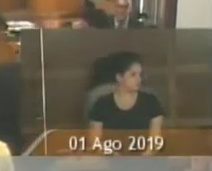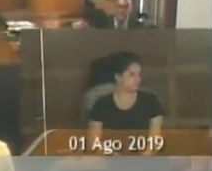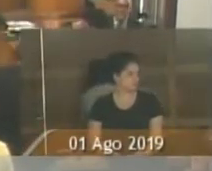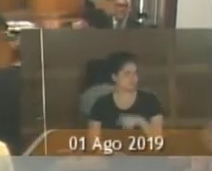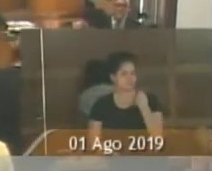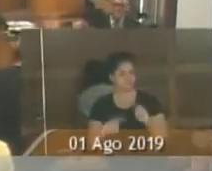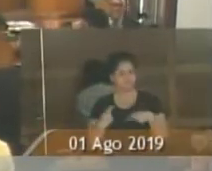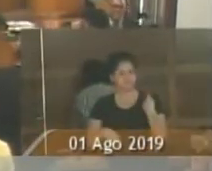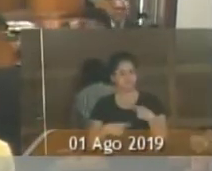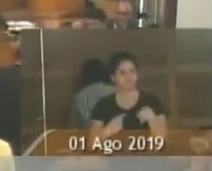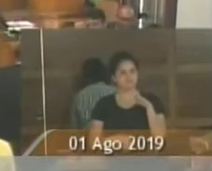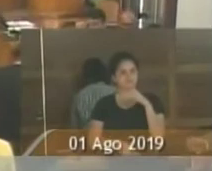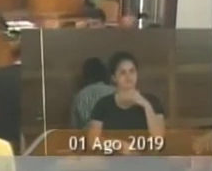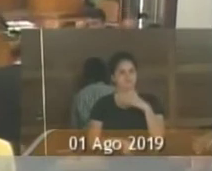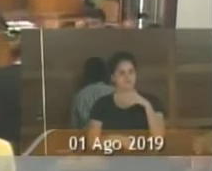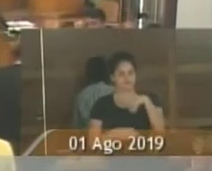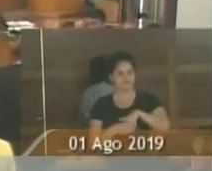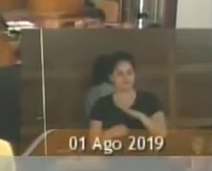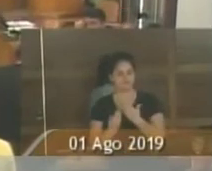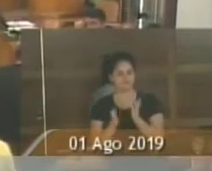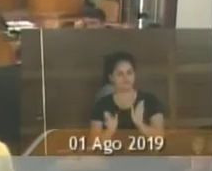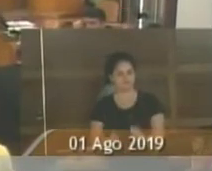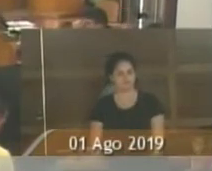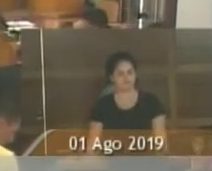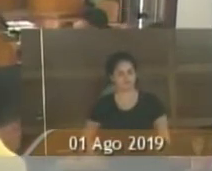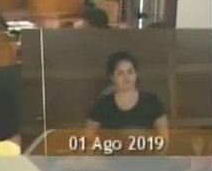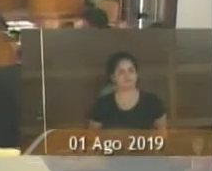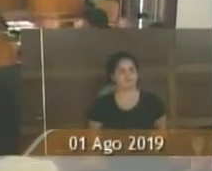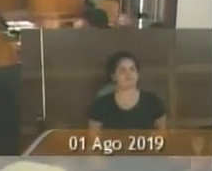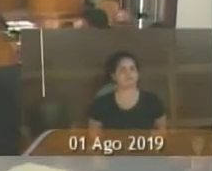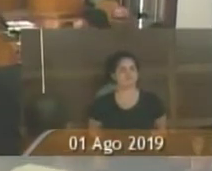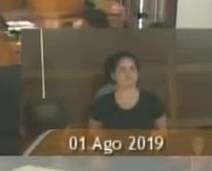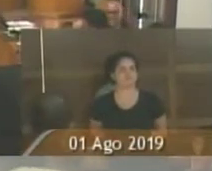Em discussão, não havendo oradores, votação aberta.